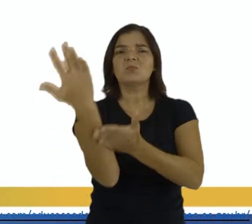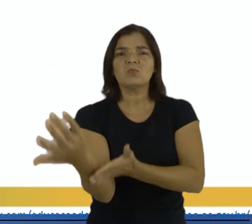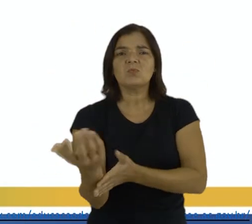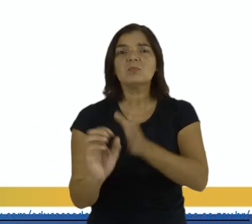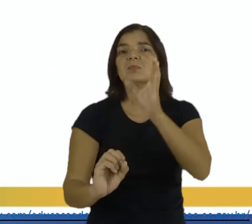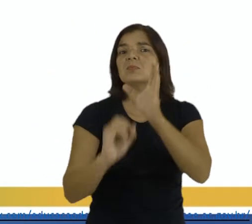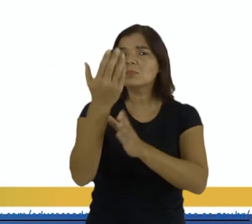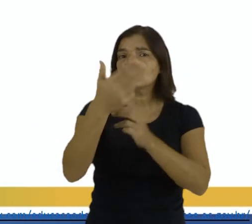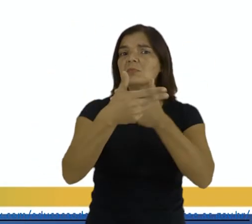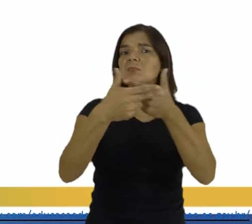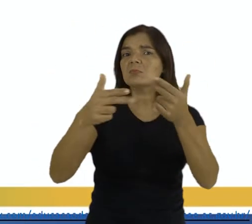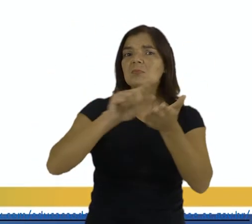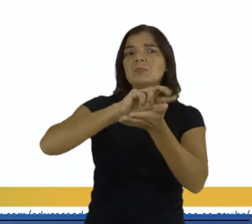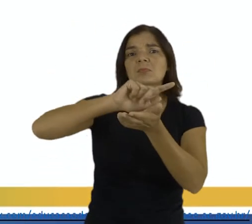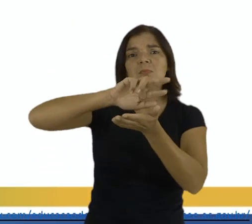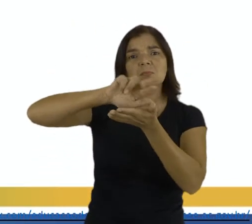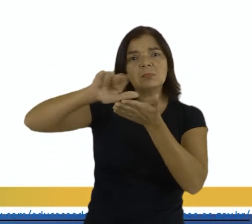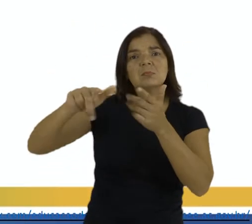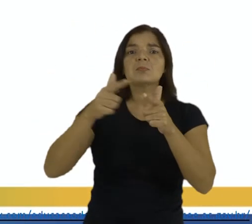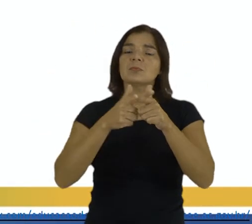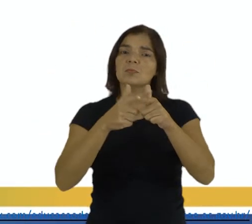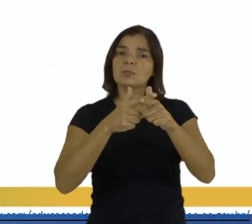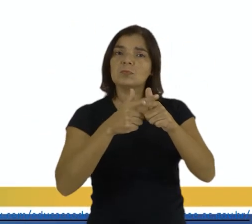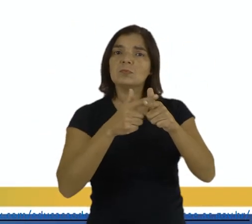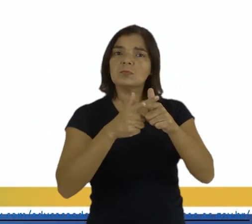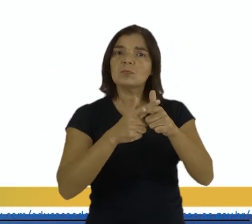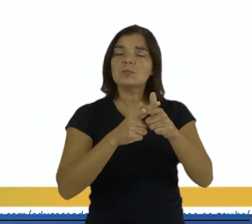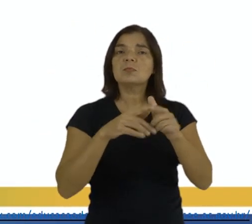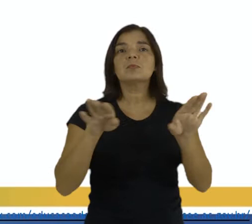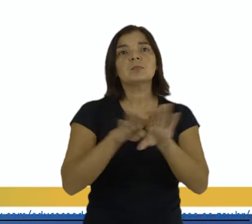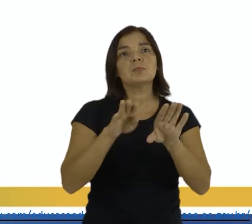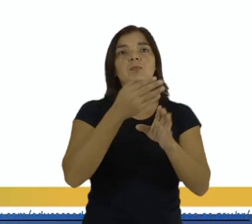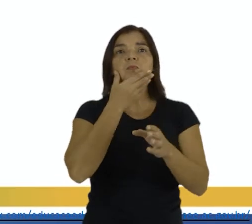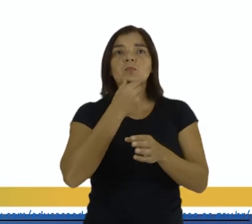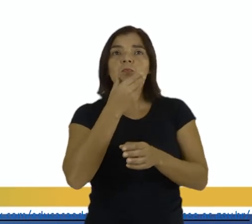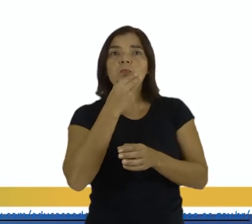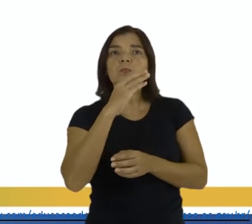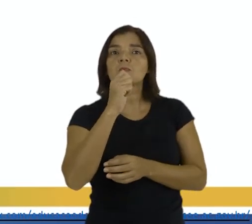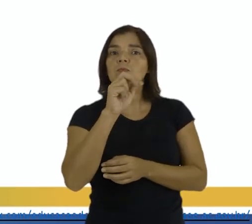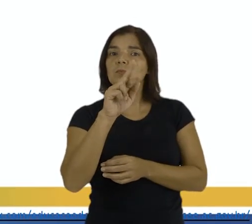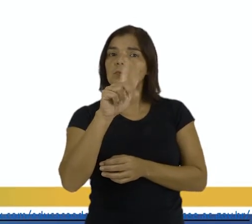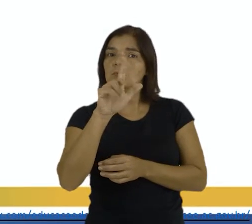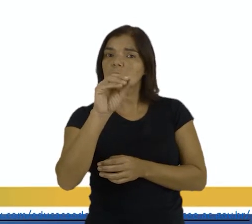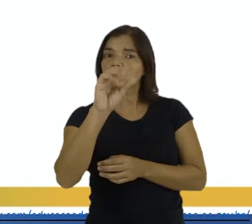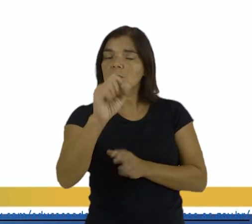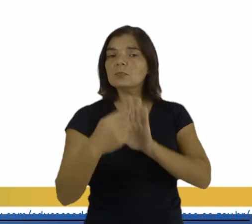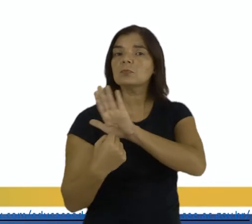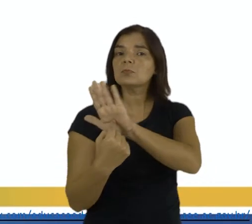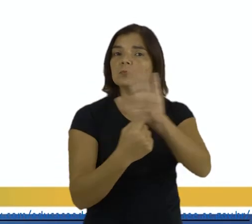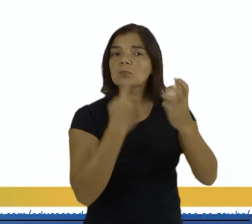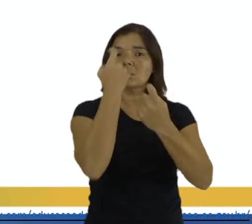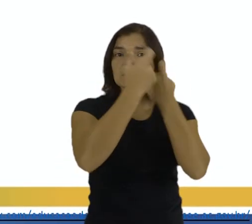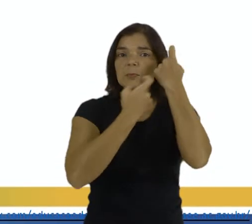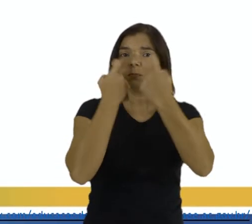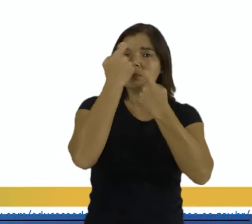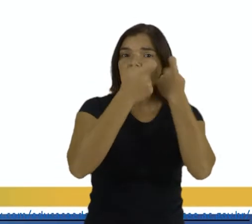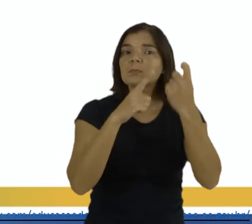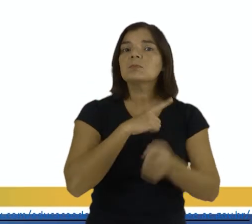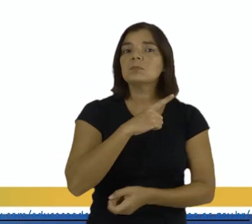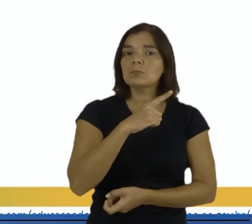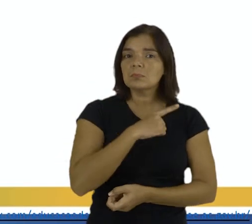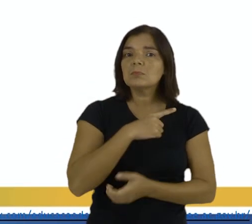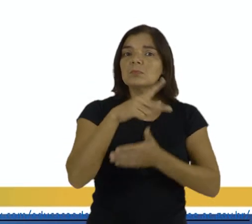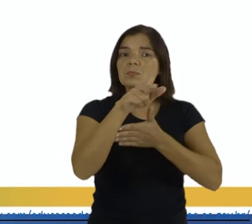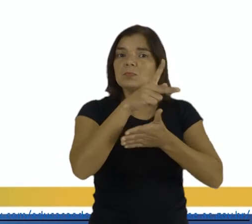muitos problemas. Então, Carlos faz a tirinha fazendo esse apontamento, mostrando essa preocupação que ele tem com